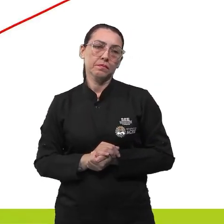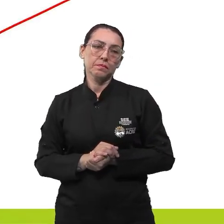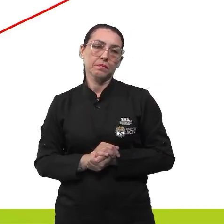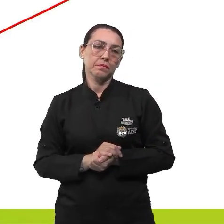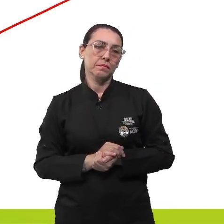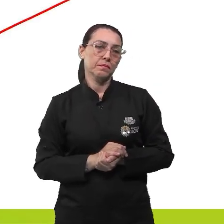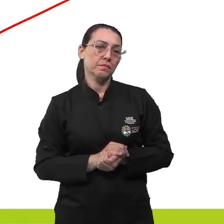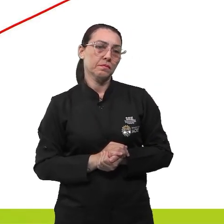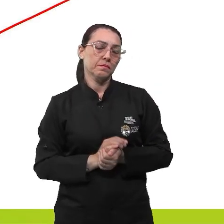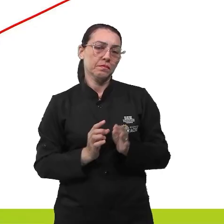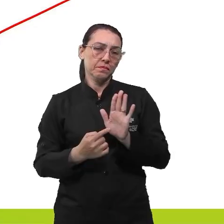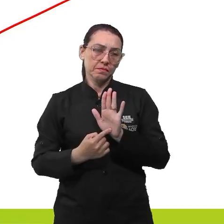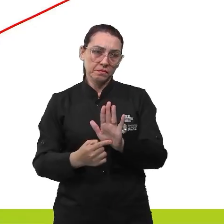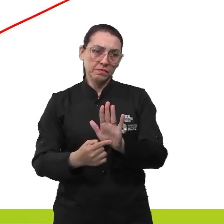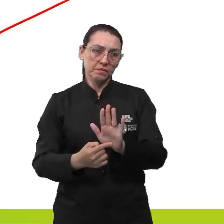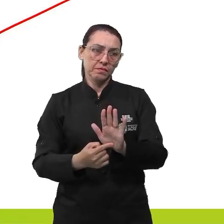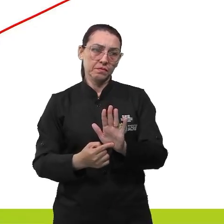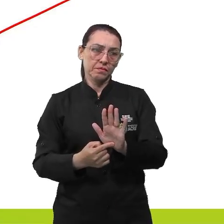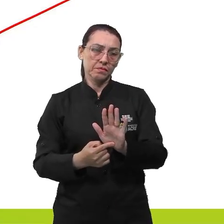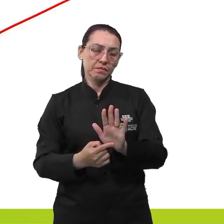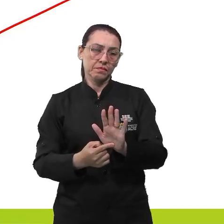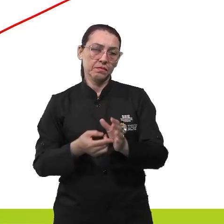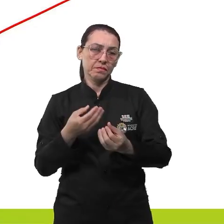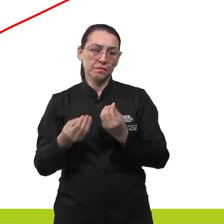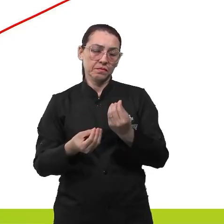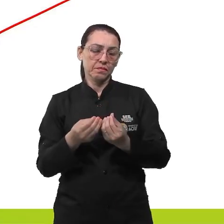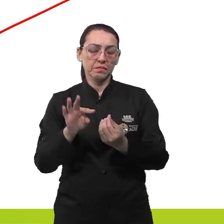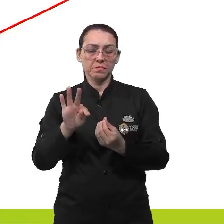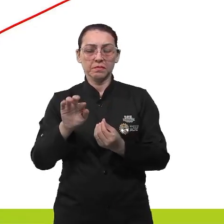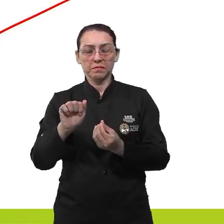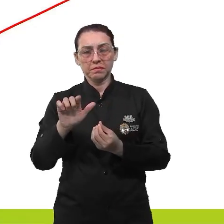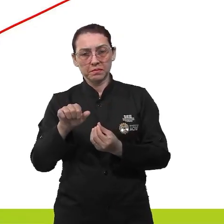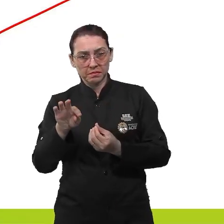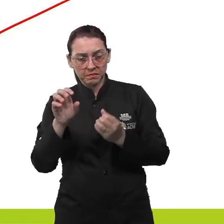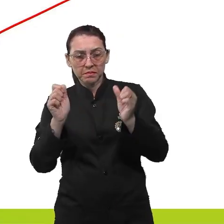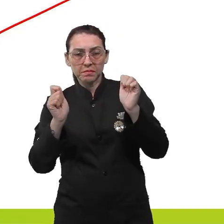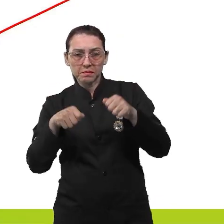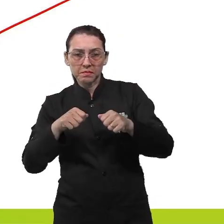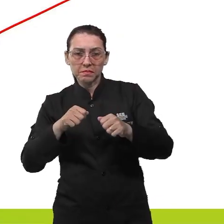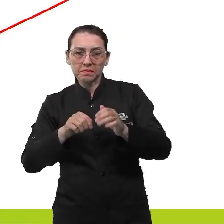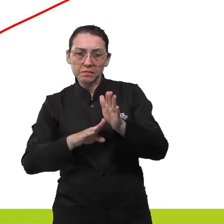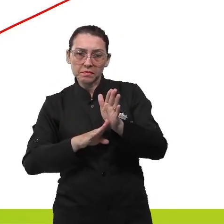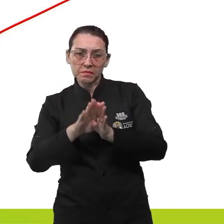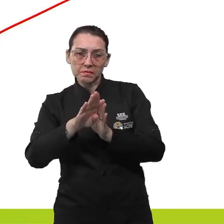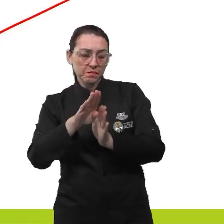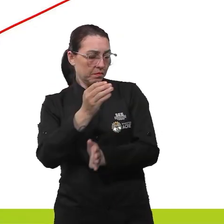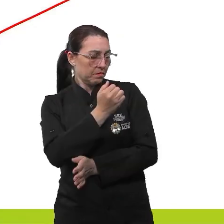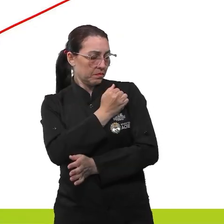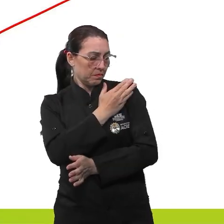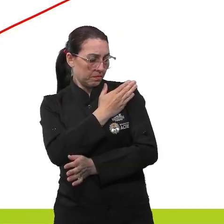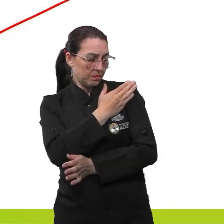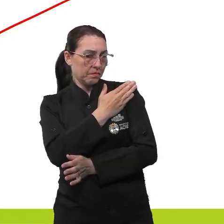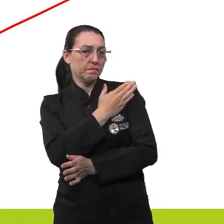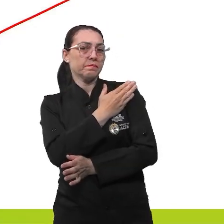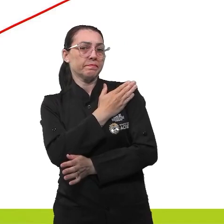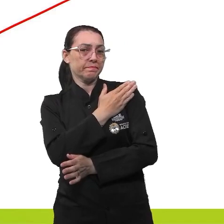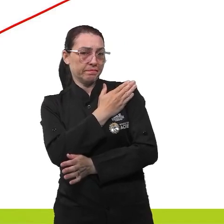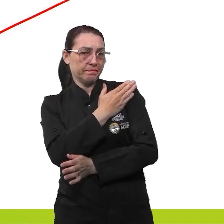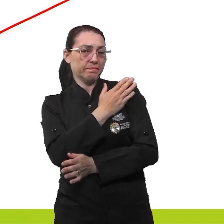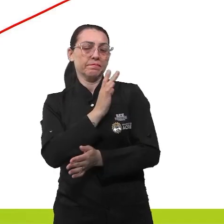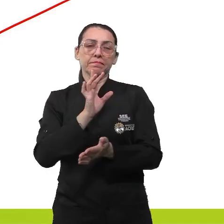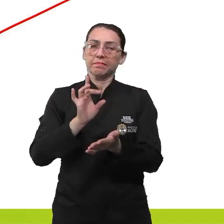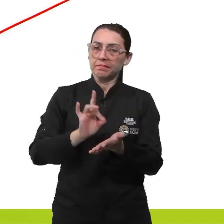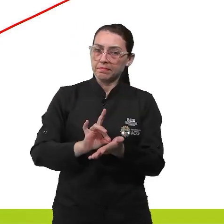Mostrar como o talento é capaz de superar o preconceito. Na